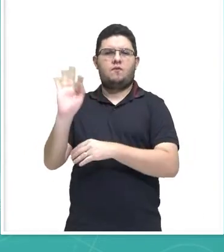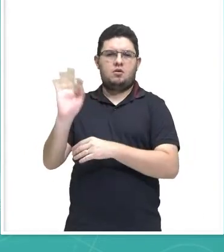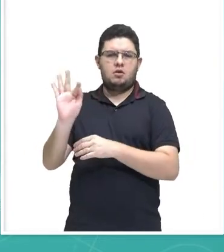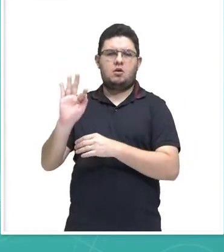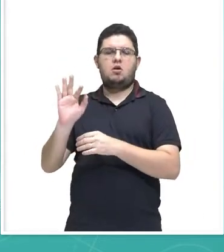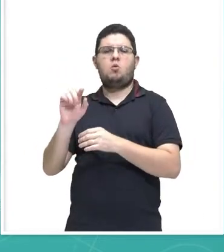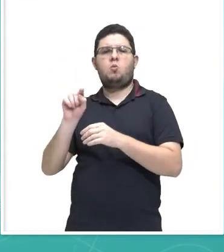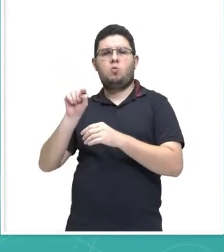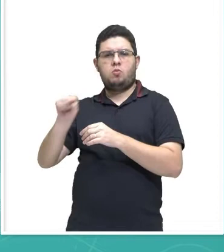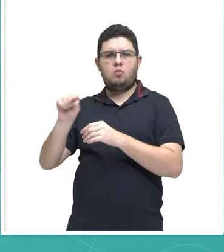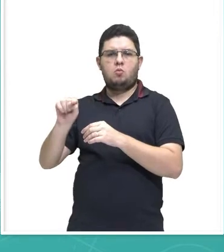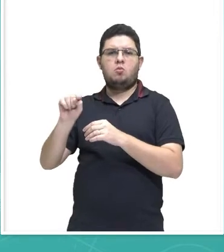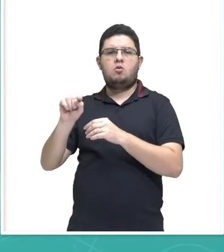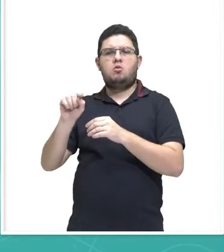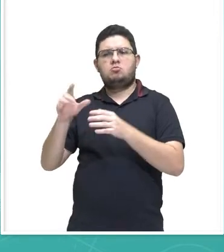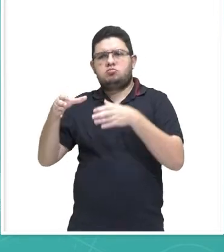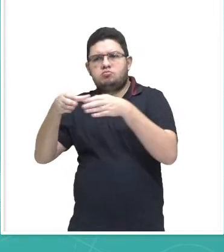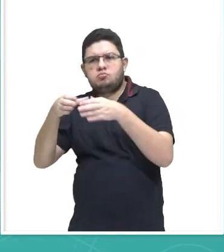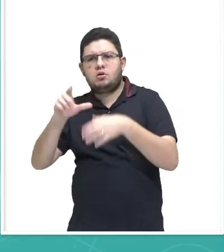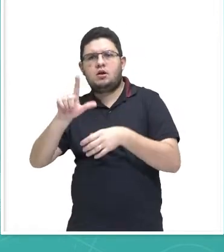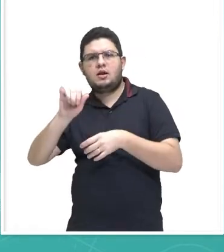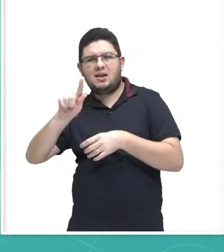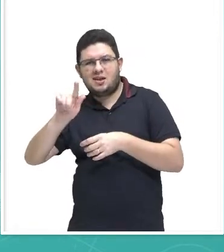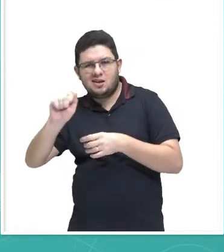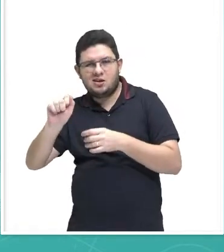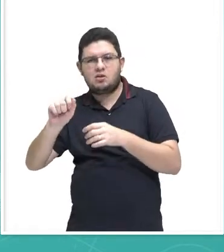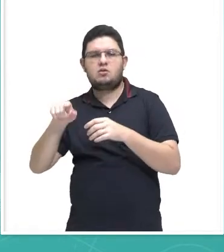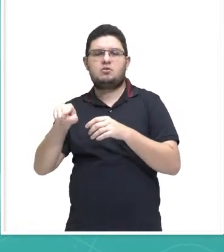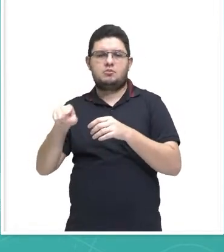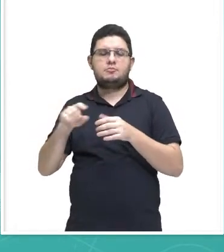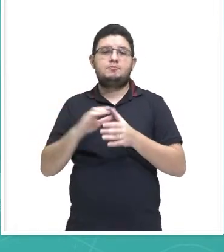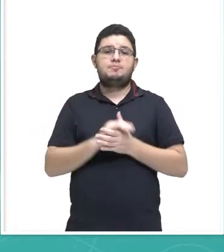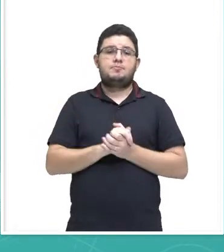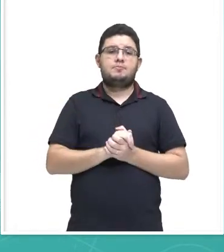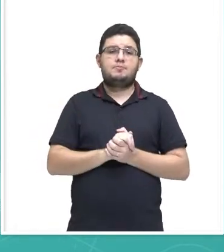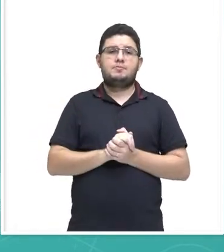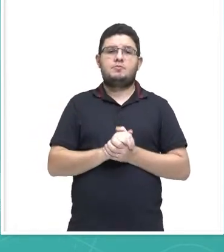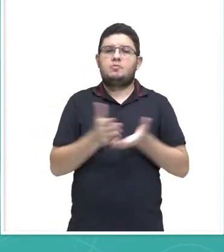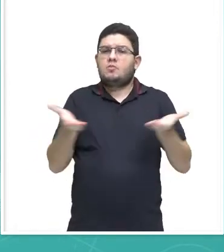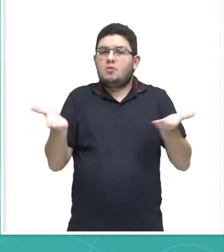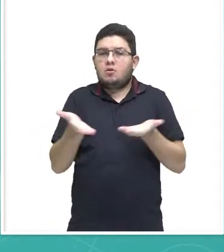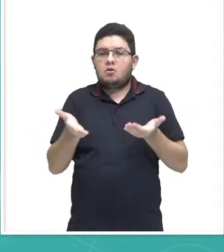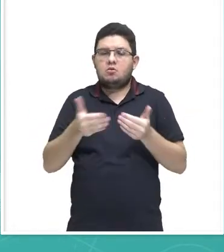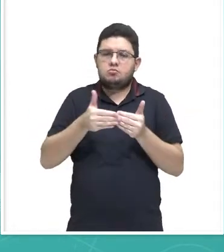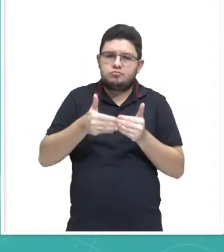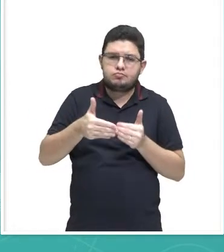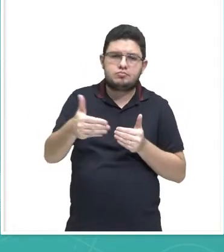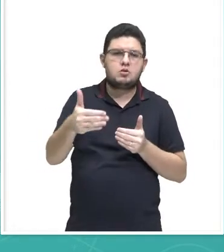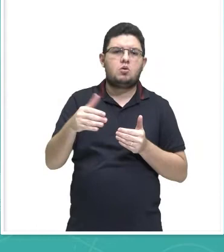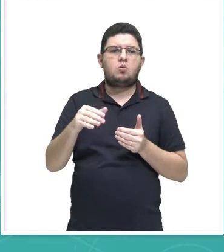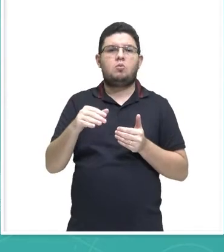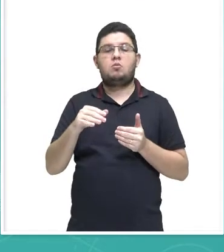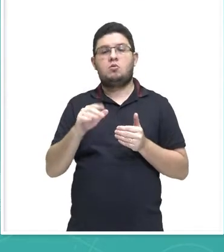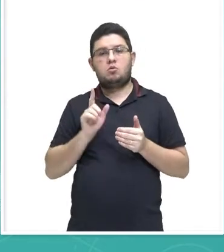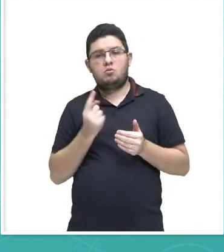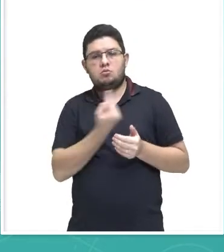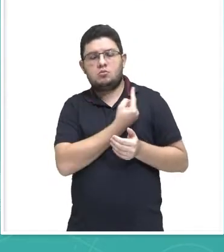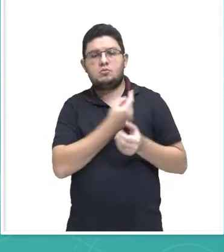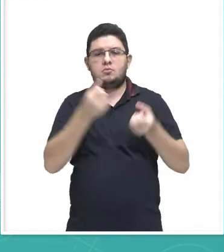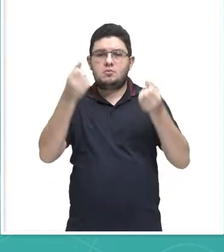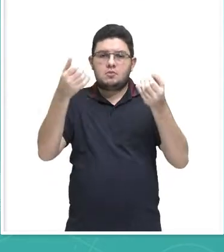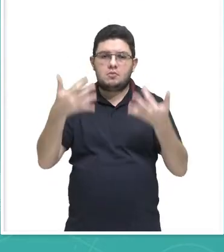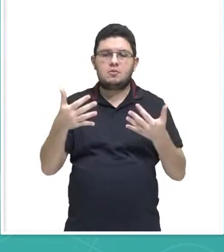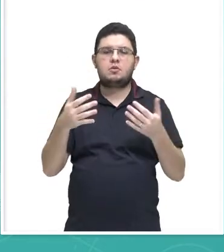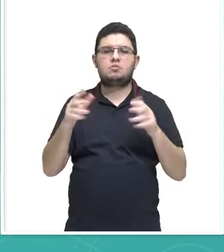liga, alguma agremiação, algo do tipo, certo? E agora nós vamos prosseguir e nós vamos falar sobre os